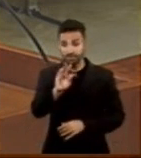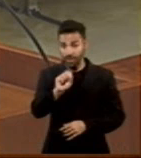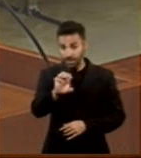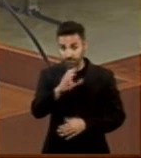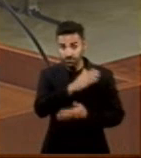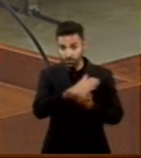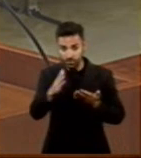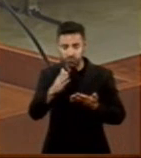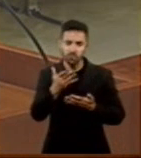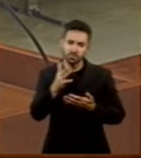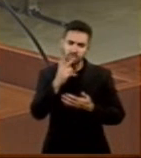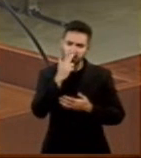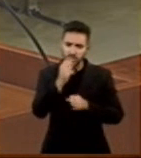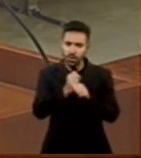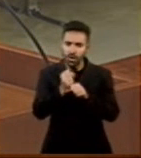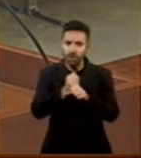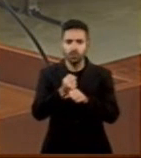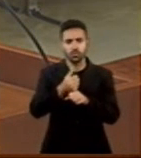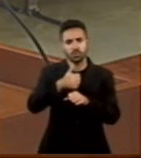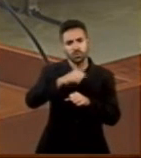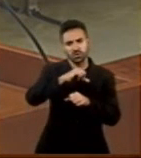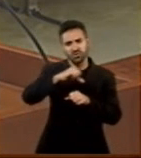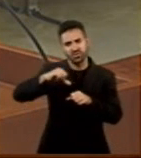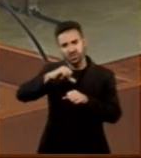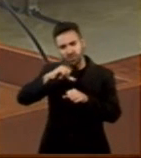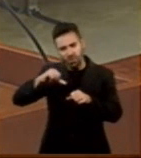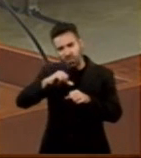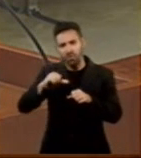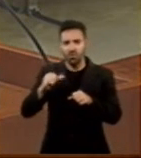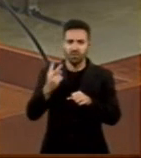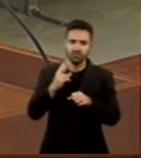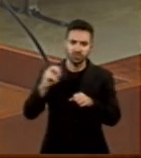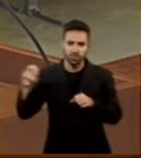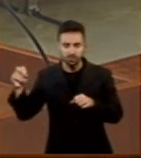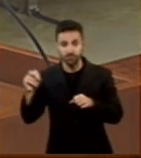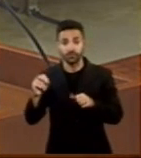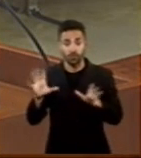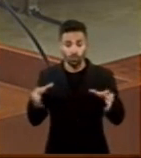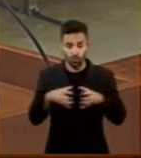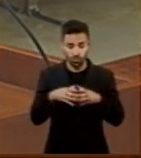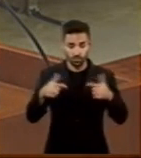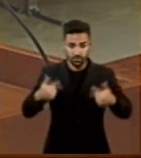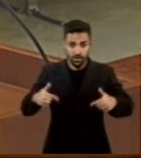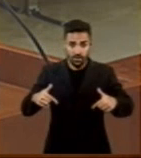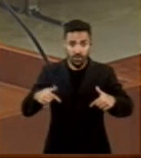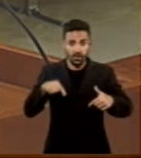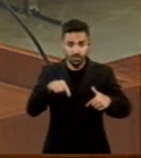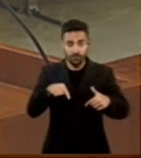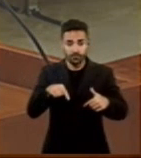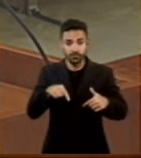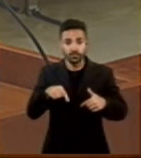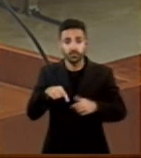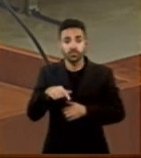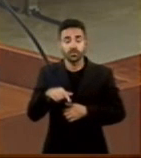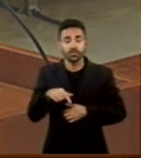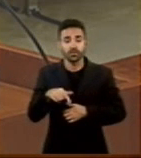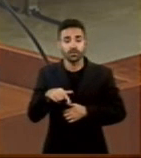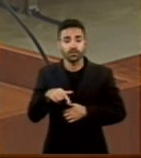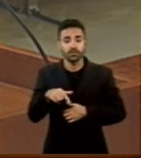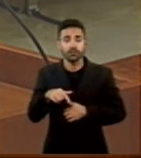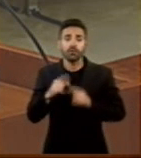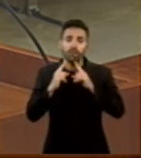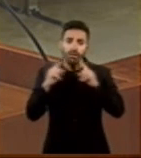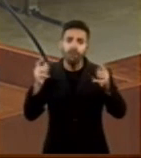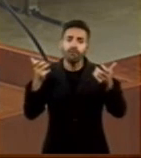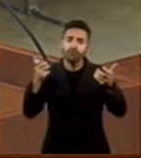de 2000, né, 99-2000, onde um grupo de trabalhadores intentou reclamar o